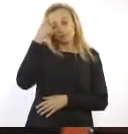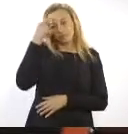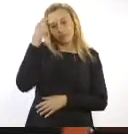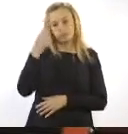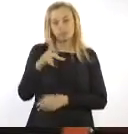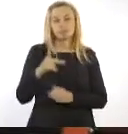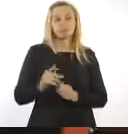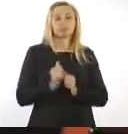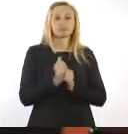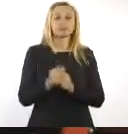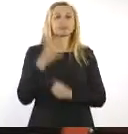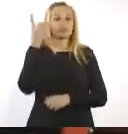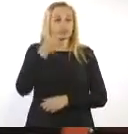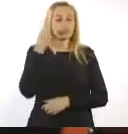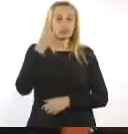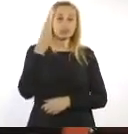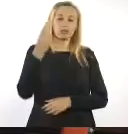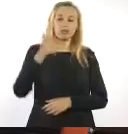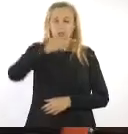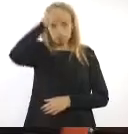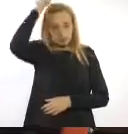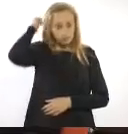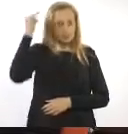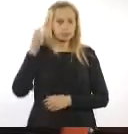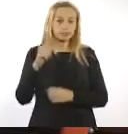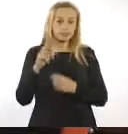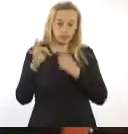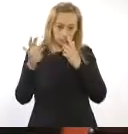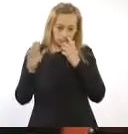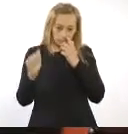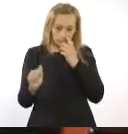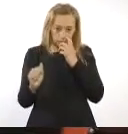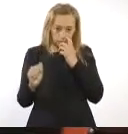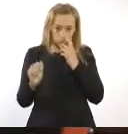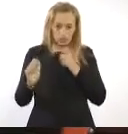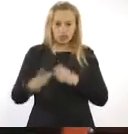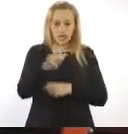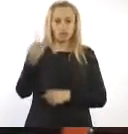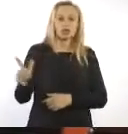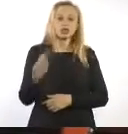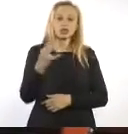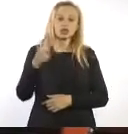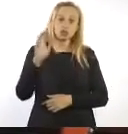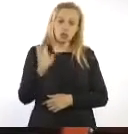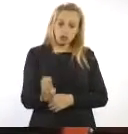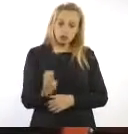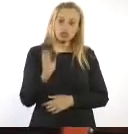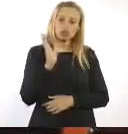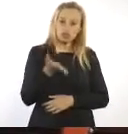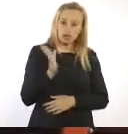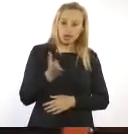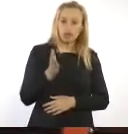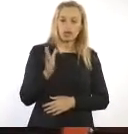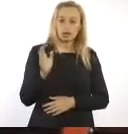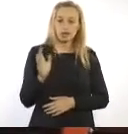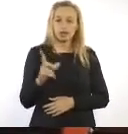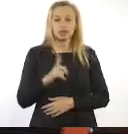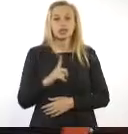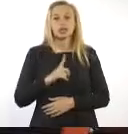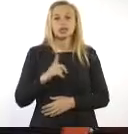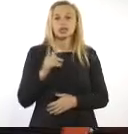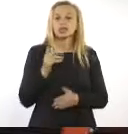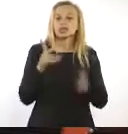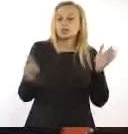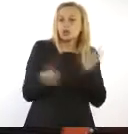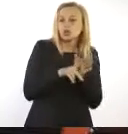do deputado Luiz Paulo na questão da alíquota geral. Na verdade, hoje o drone já é tributado. E esse projeto acabaria